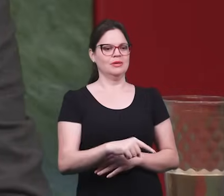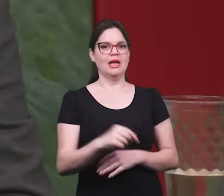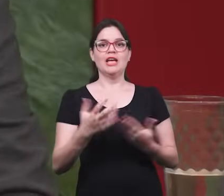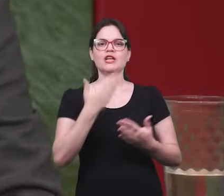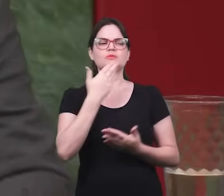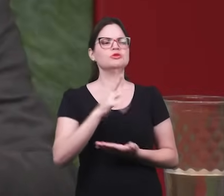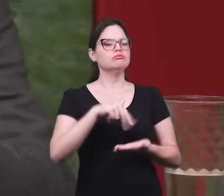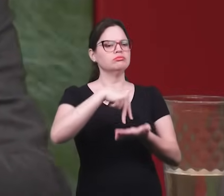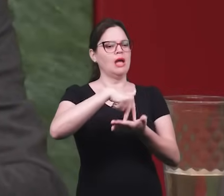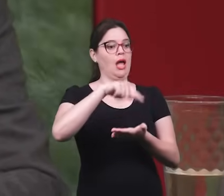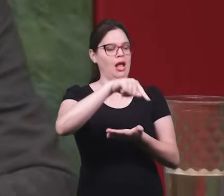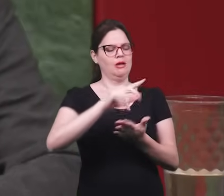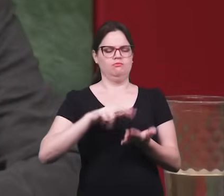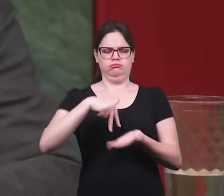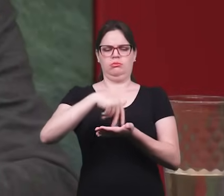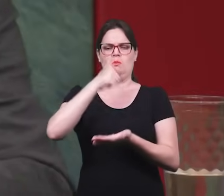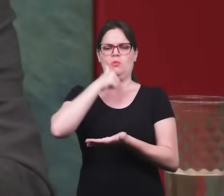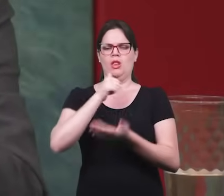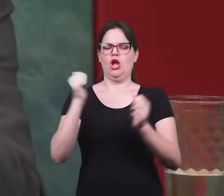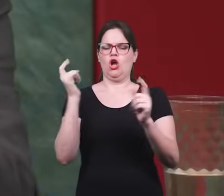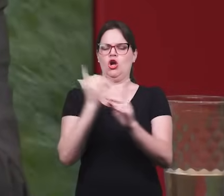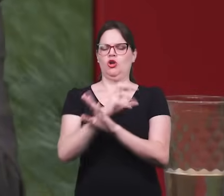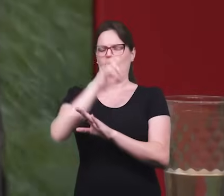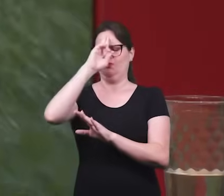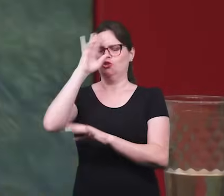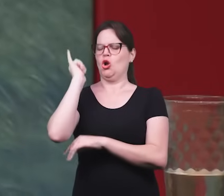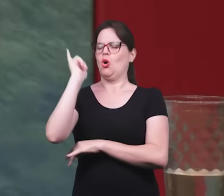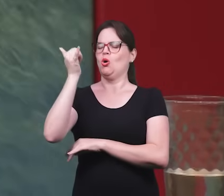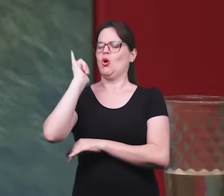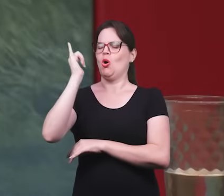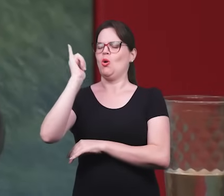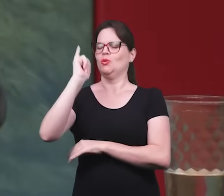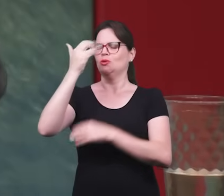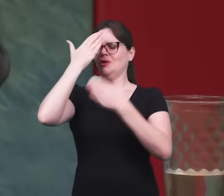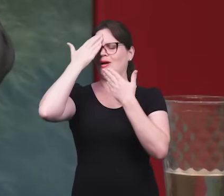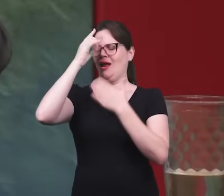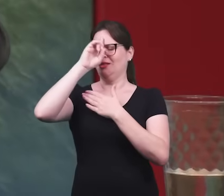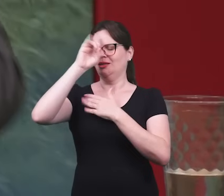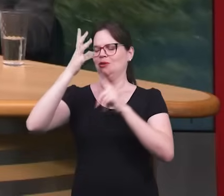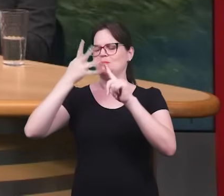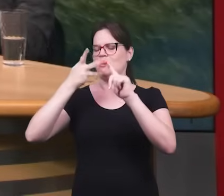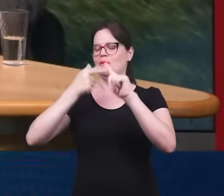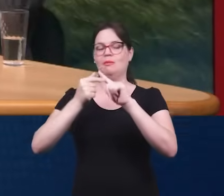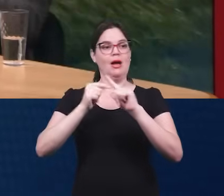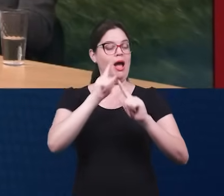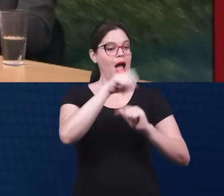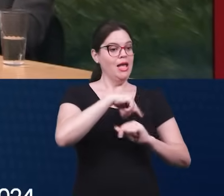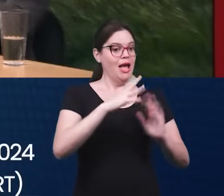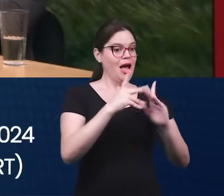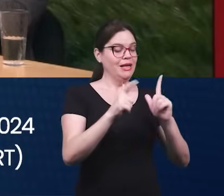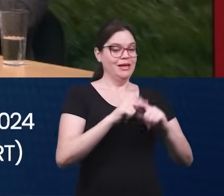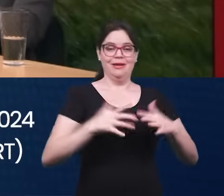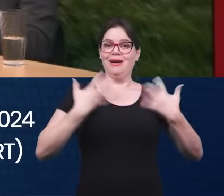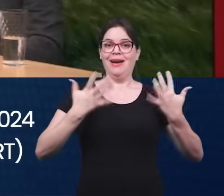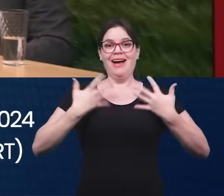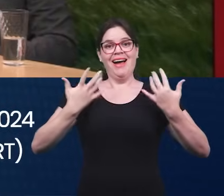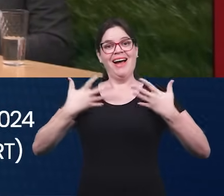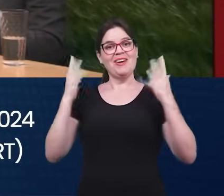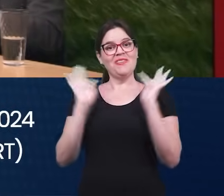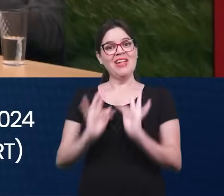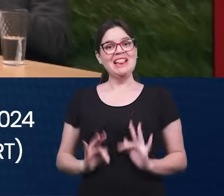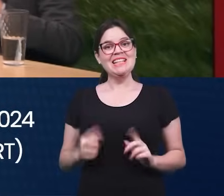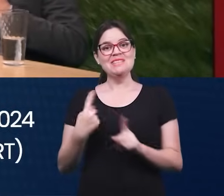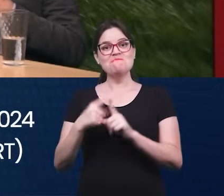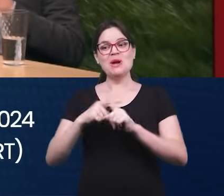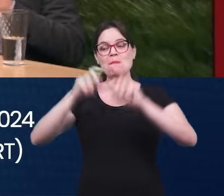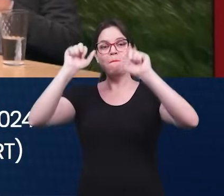glorificação a senhor ela glorificou e contou a bênção na glorificação a igreja entrou naquela al naquele gozo naquela satisfação que